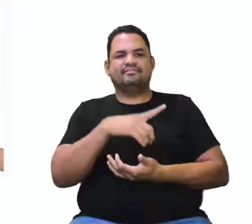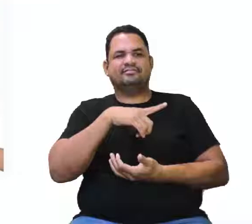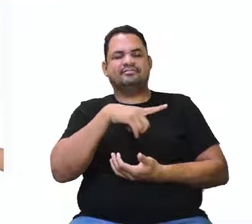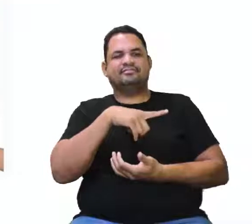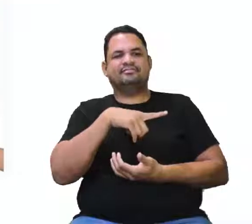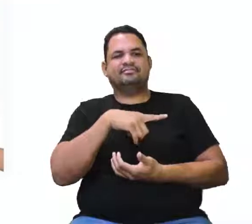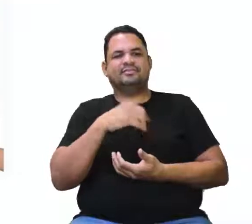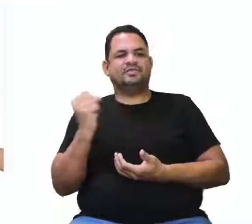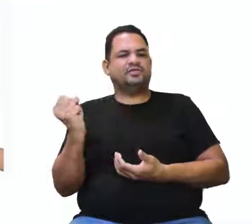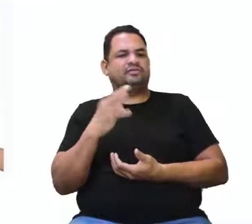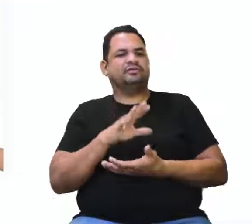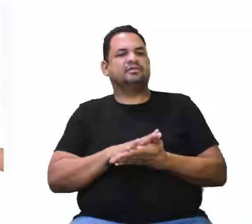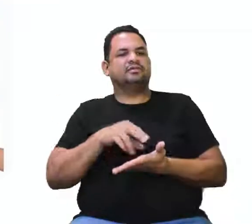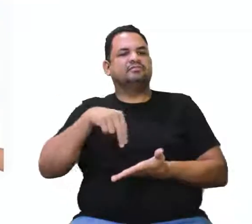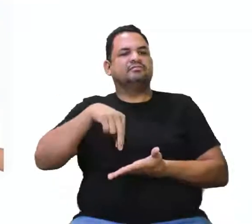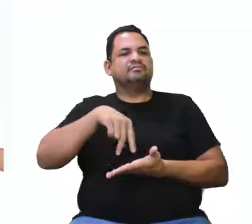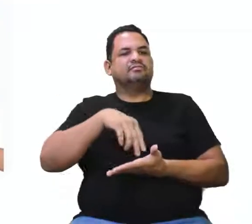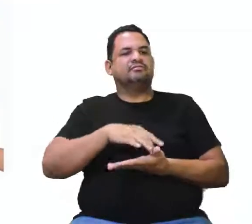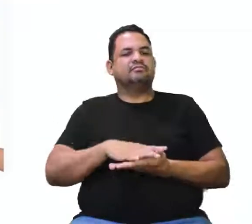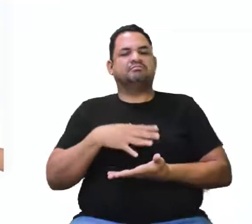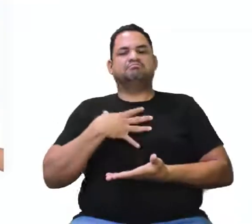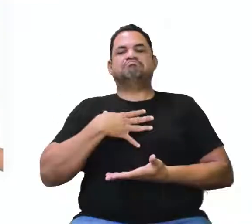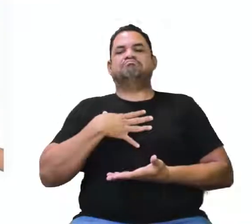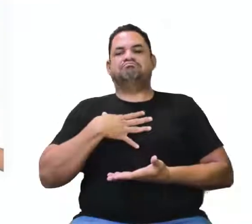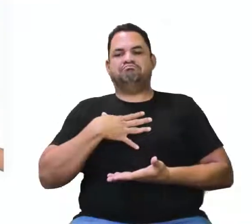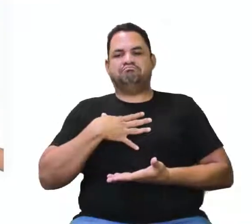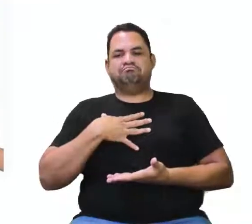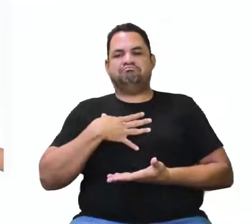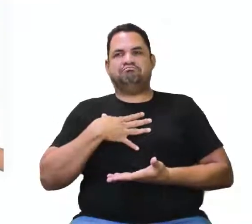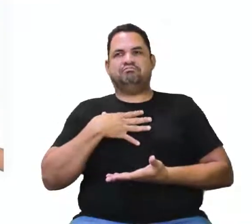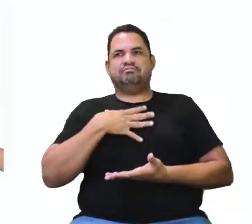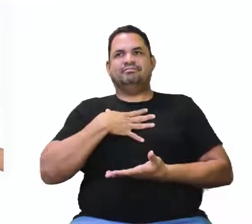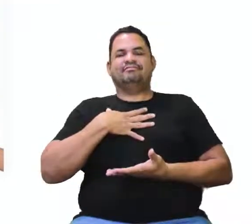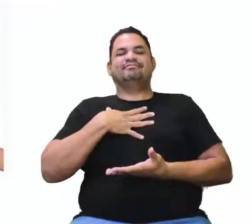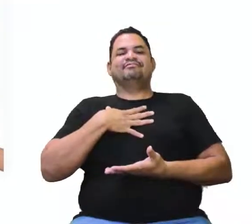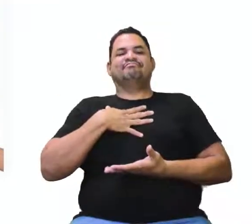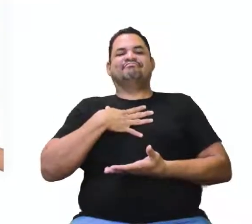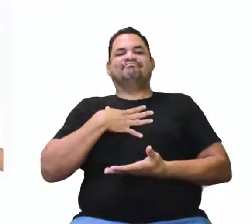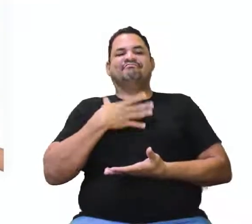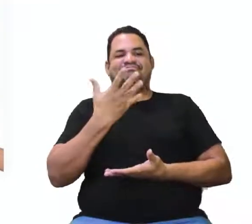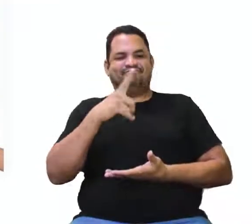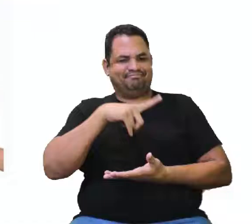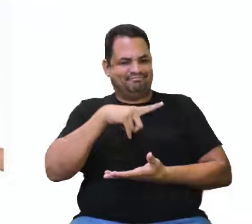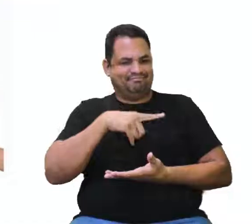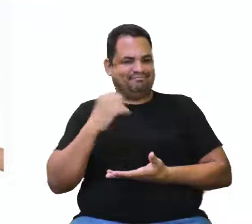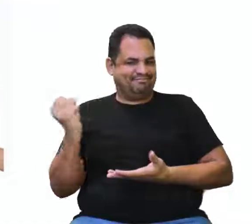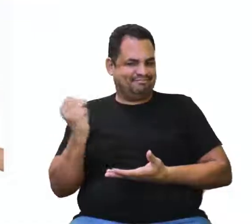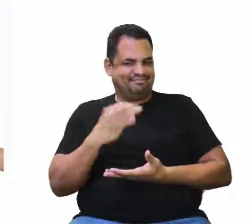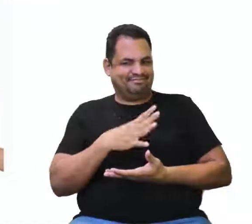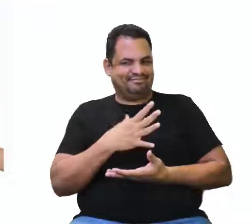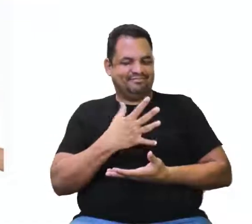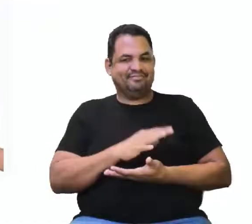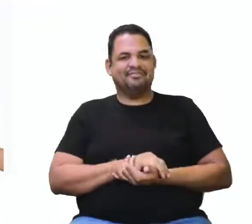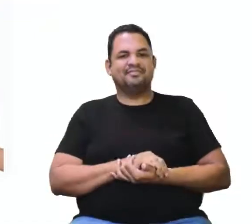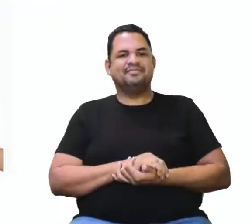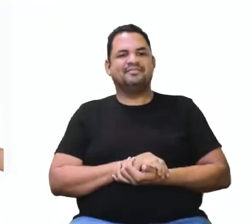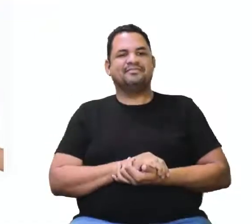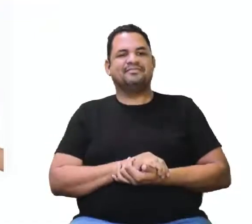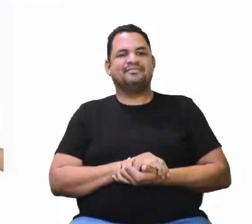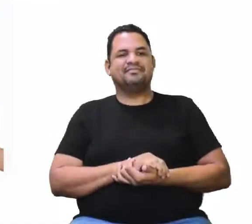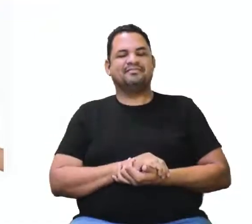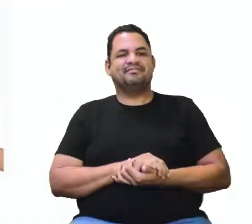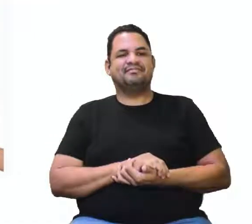postura aqui, será? Empina o peito pra frente, bumbum pra trás e anda ali? Será que eu tenho um jovem? Quase um